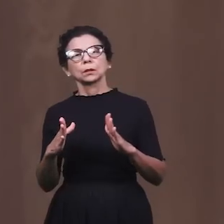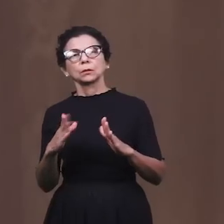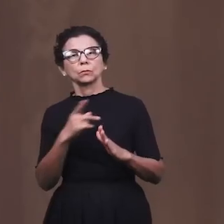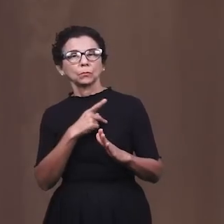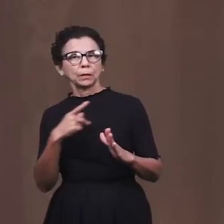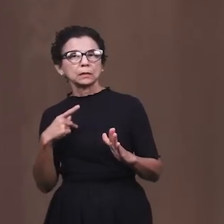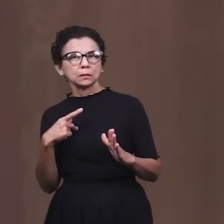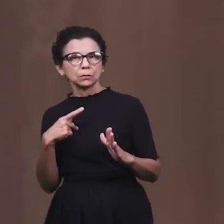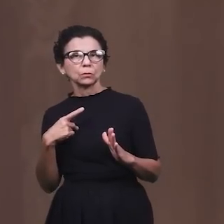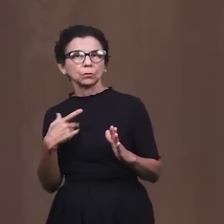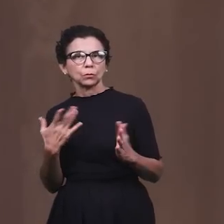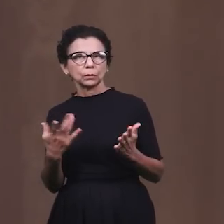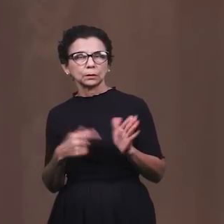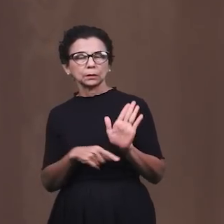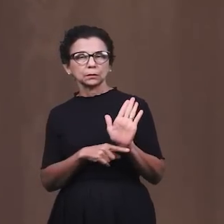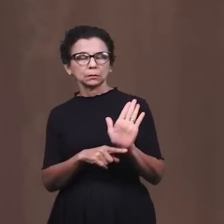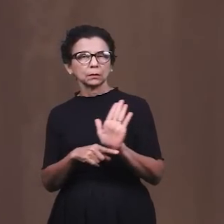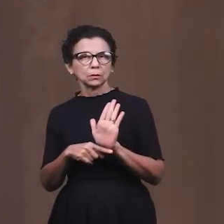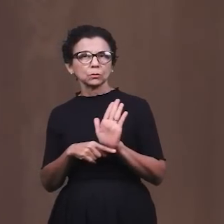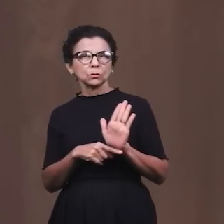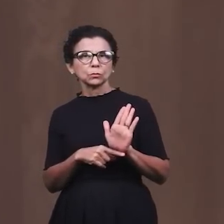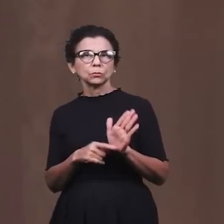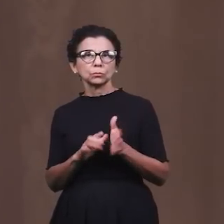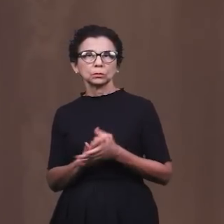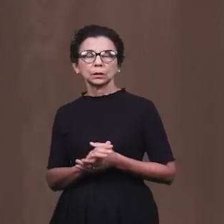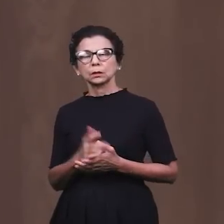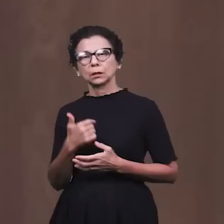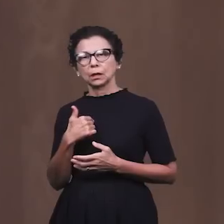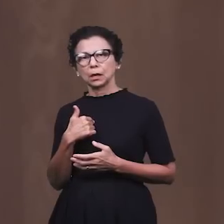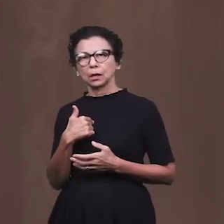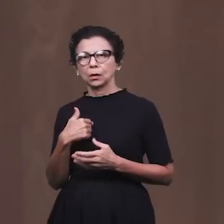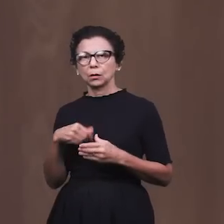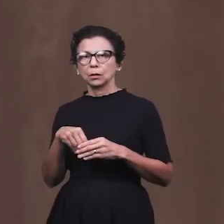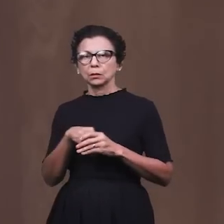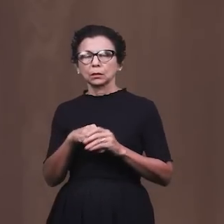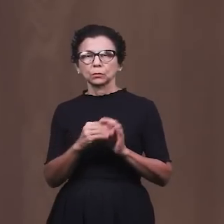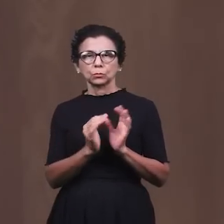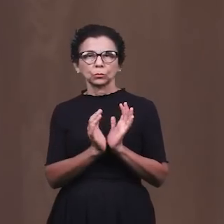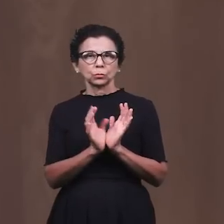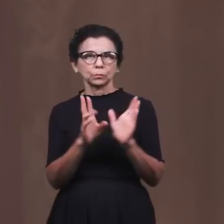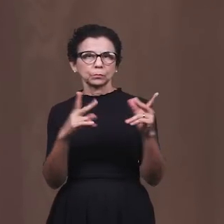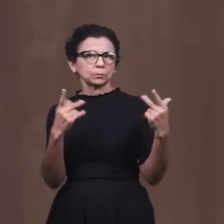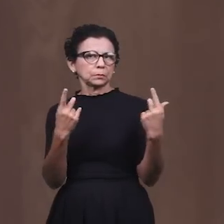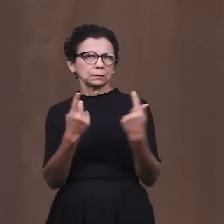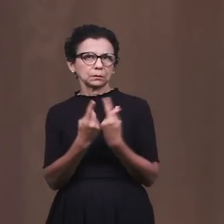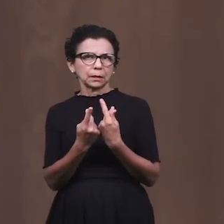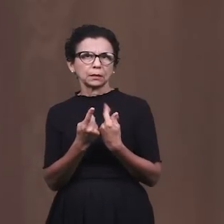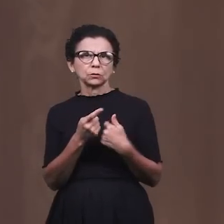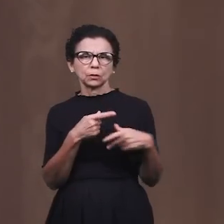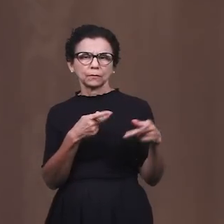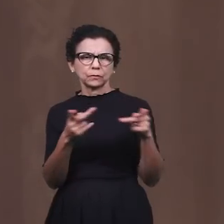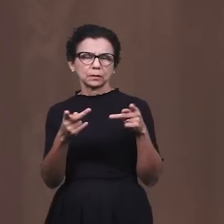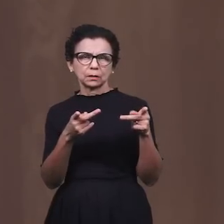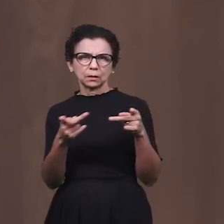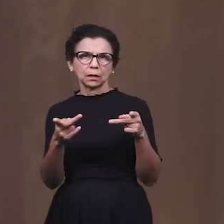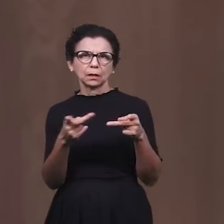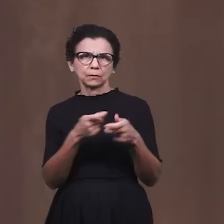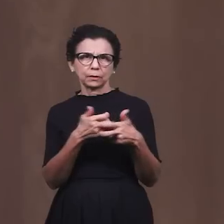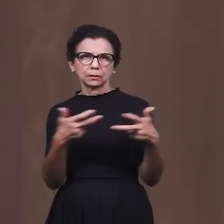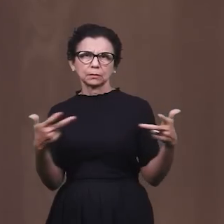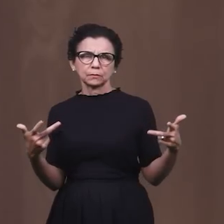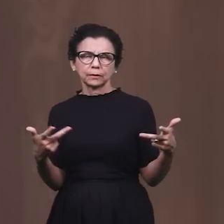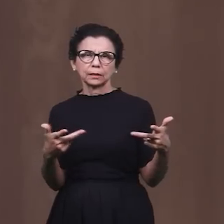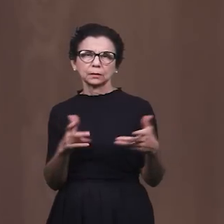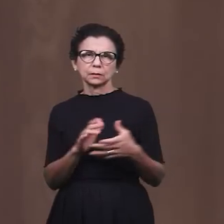sou o interlocutor junto ao Conselho Presbiteral, ao presbitério das igrejas lá. Já estive lá várias vezes, tanto no Japão quanto na Coreia do